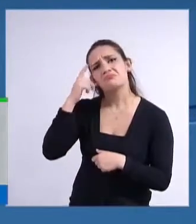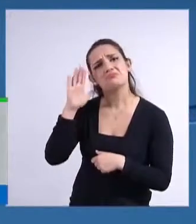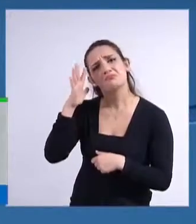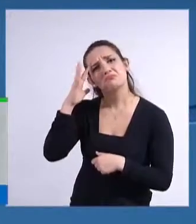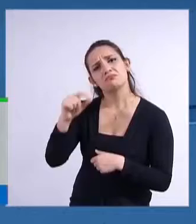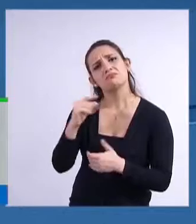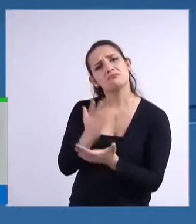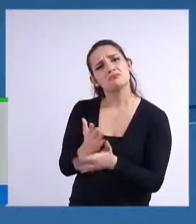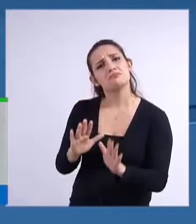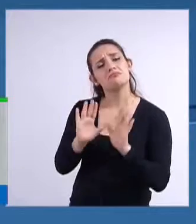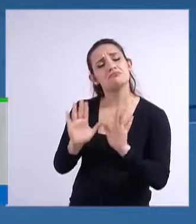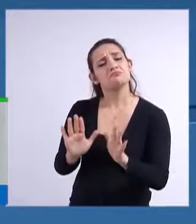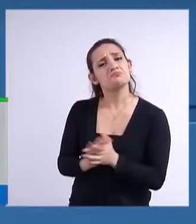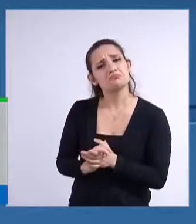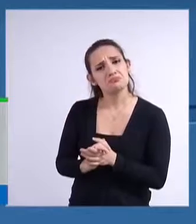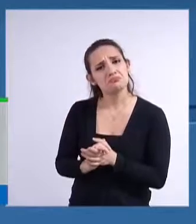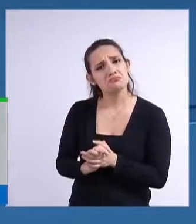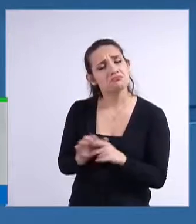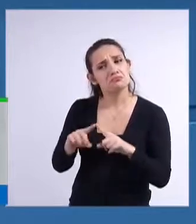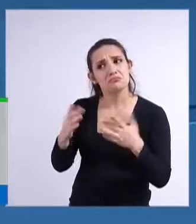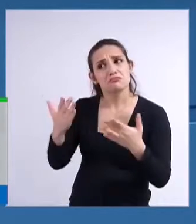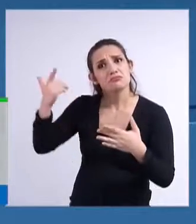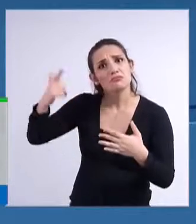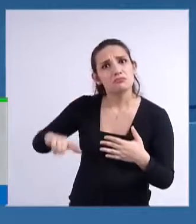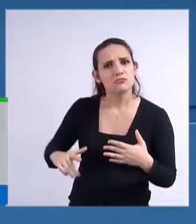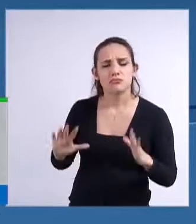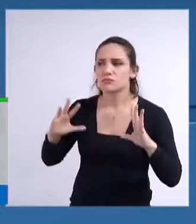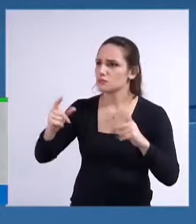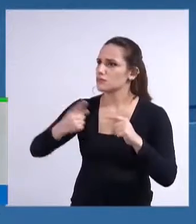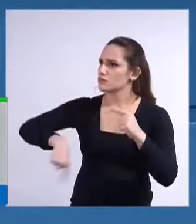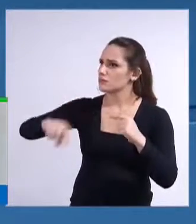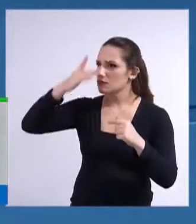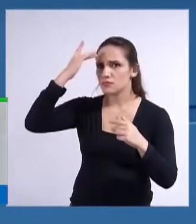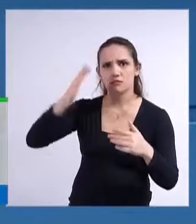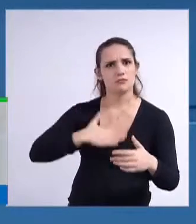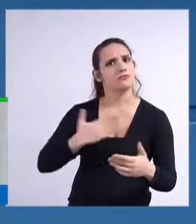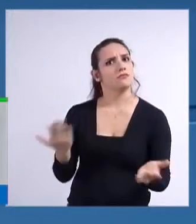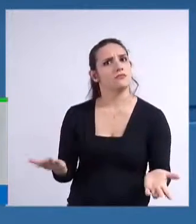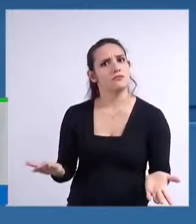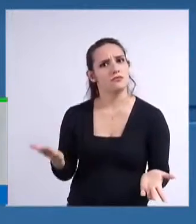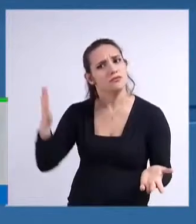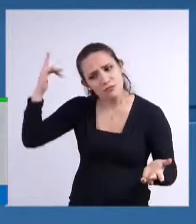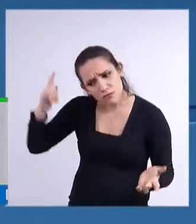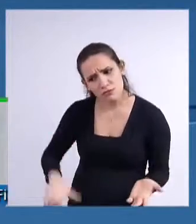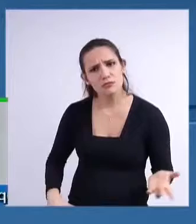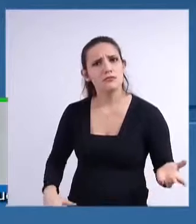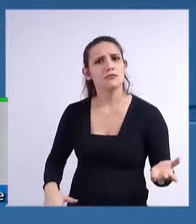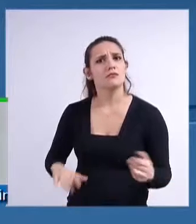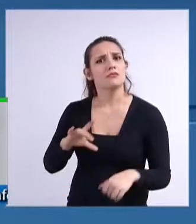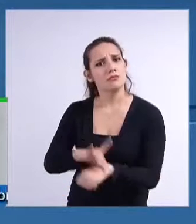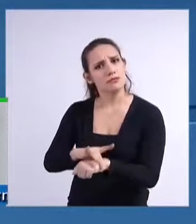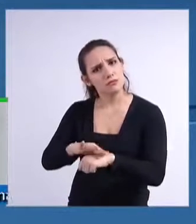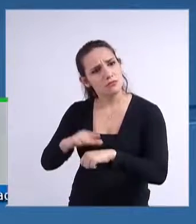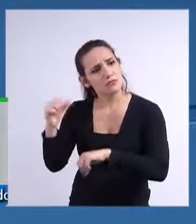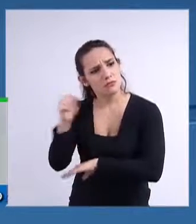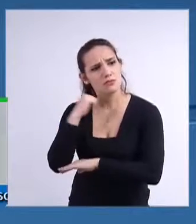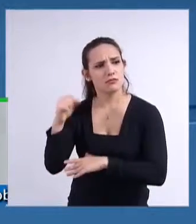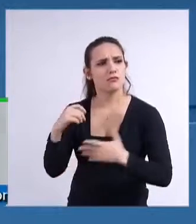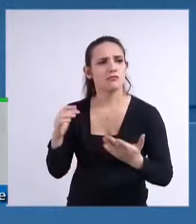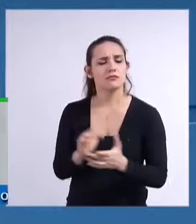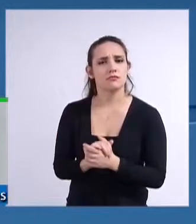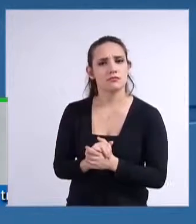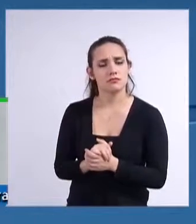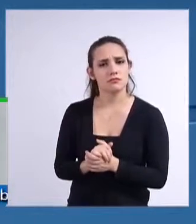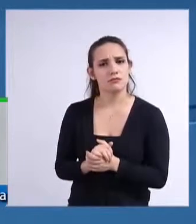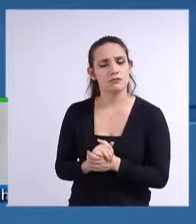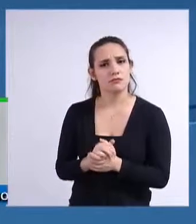estava solucionado. Pegou praticamente todos de surpresa, de novo, com essa epidemia em nosso